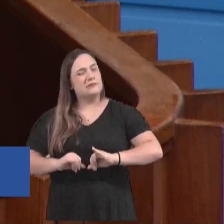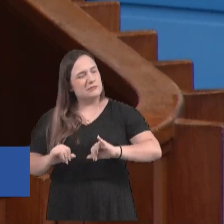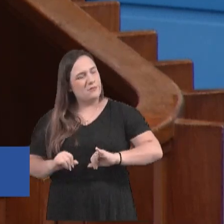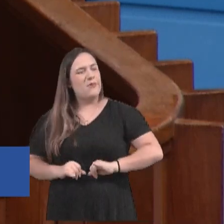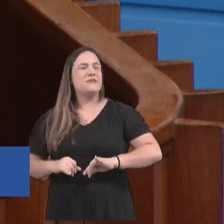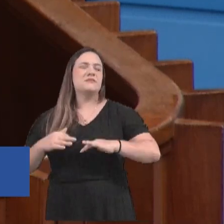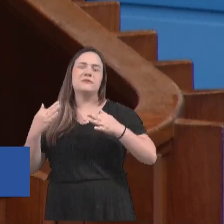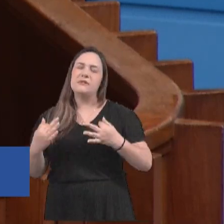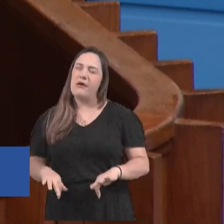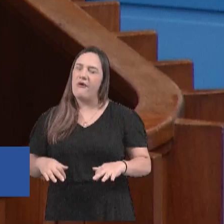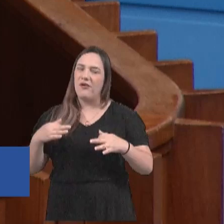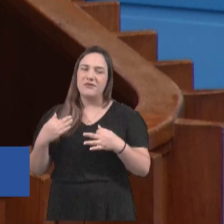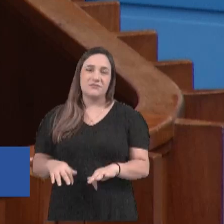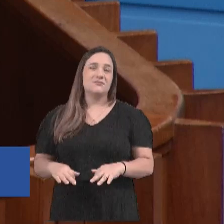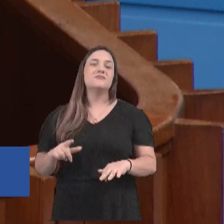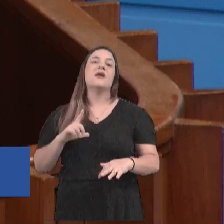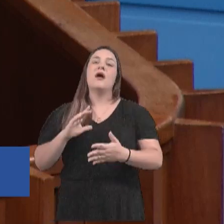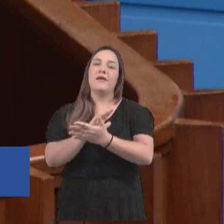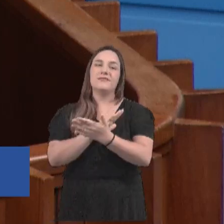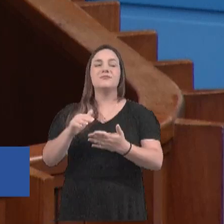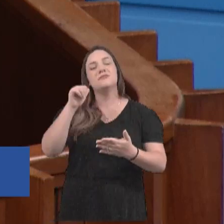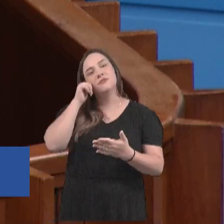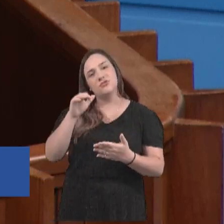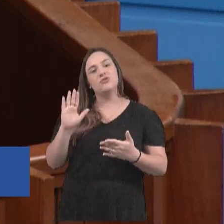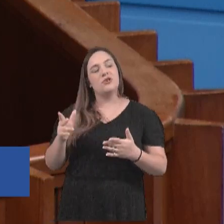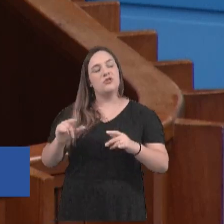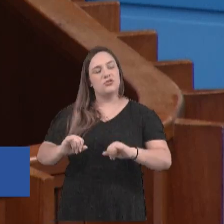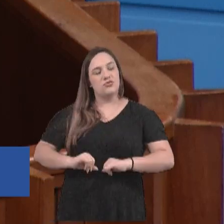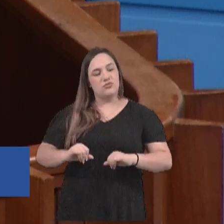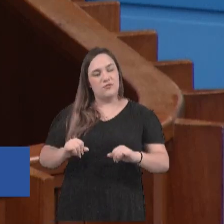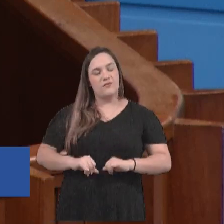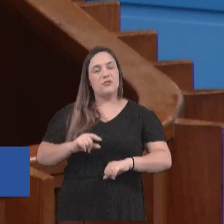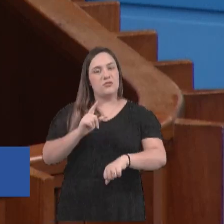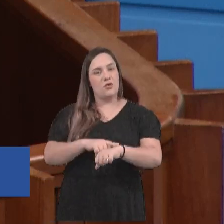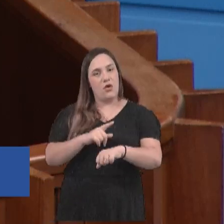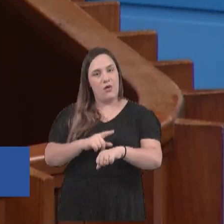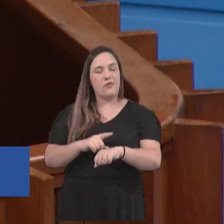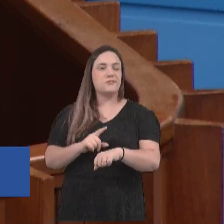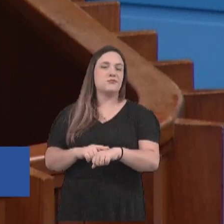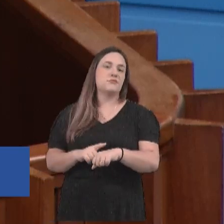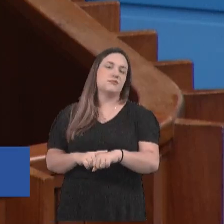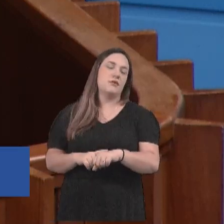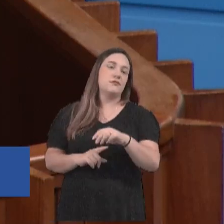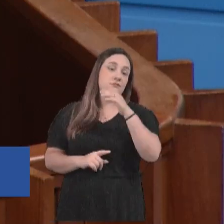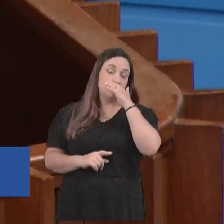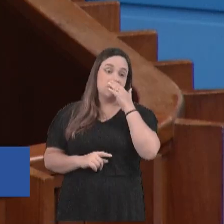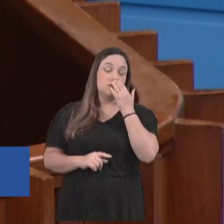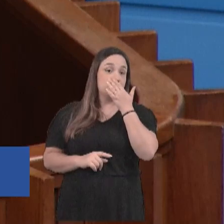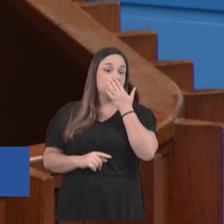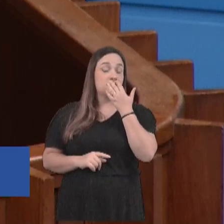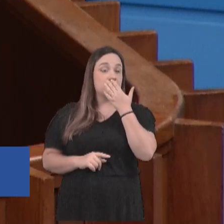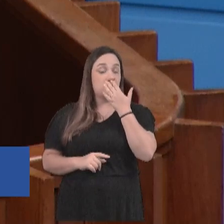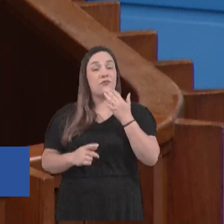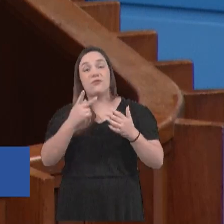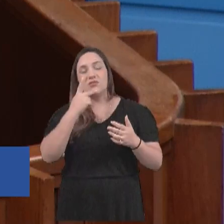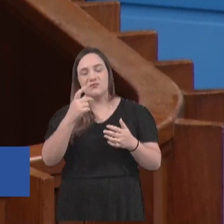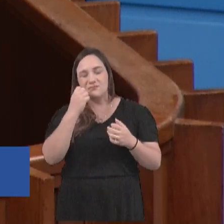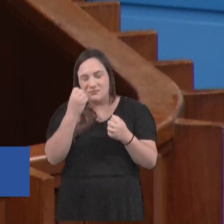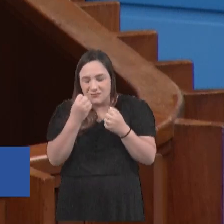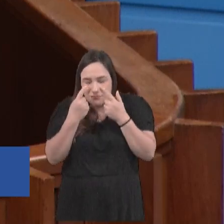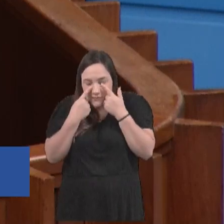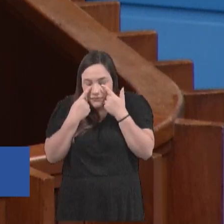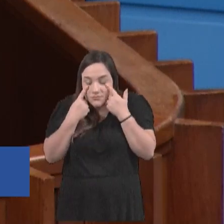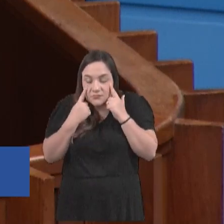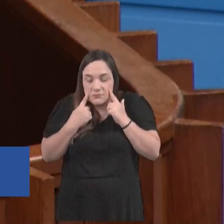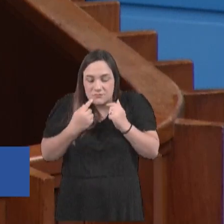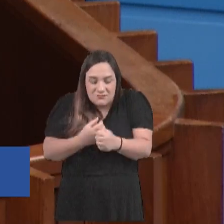até, mulheres que já foram vítimas de violência, se emocionaram ao dizer como é esse processo, como é o fluxo do trabalho e como elas